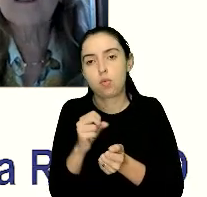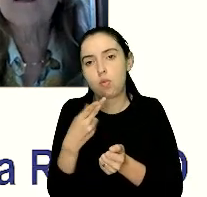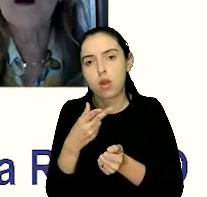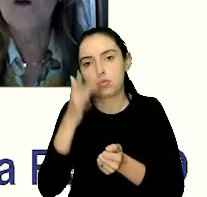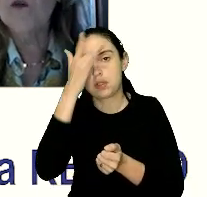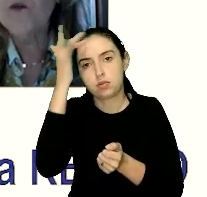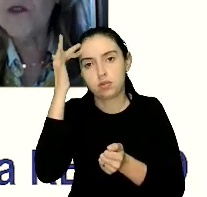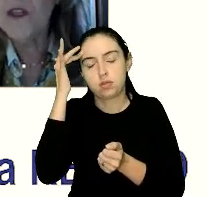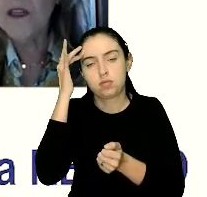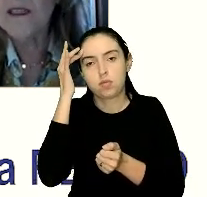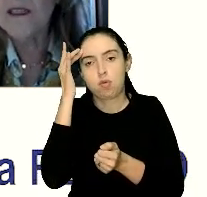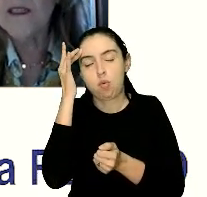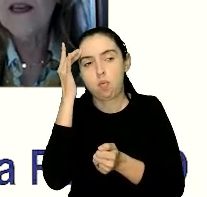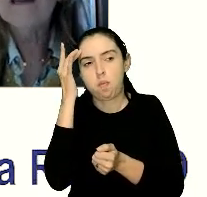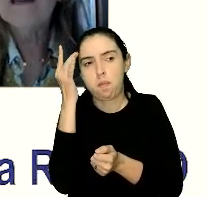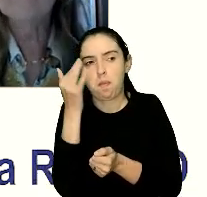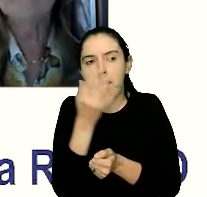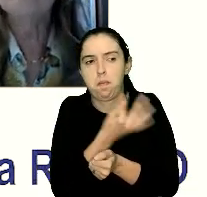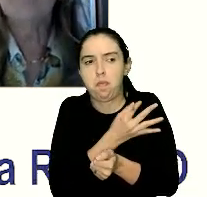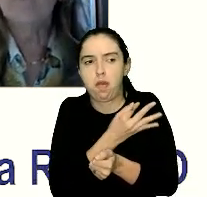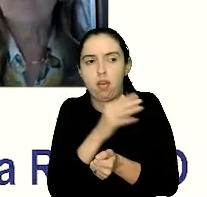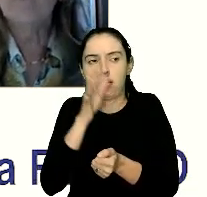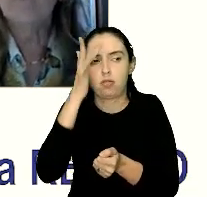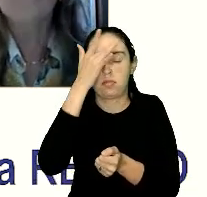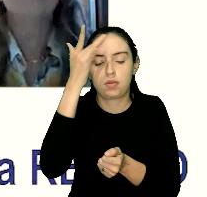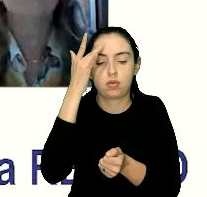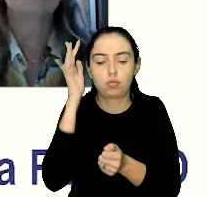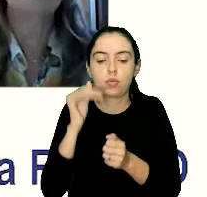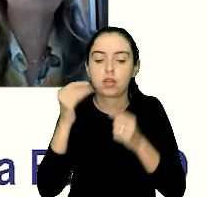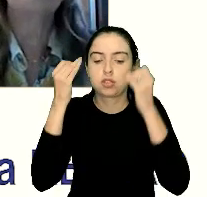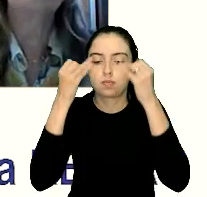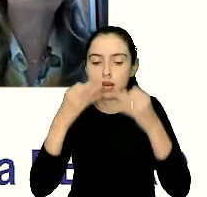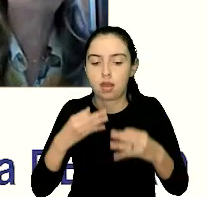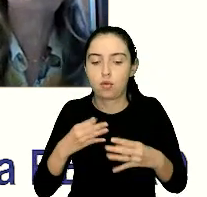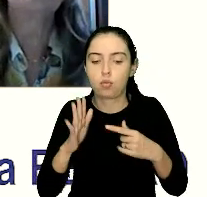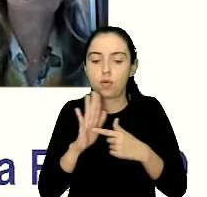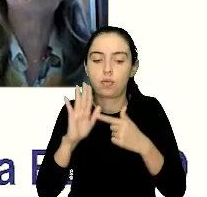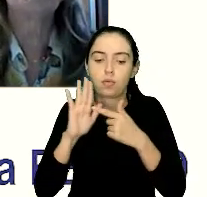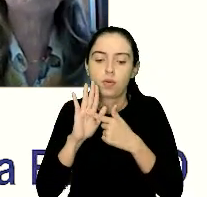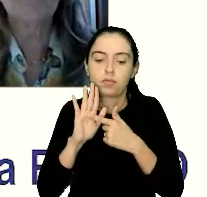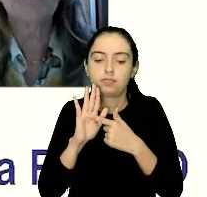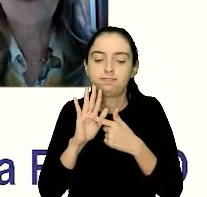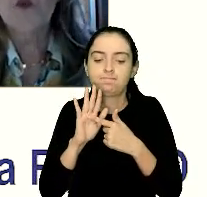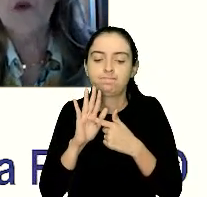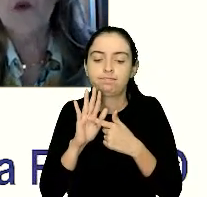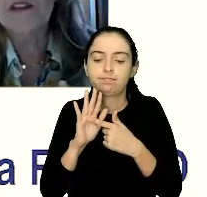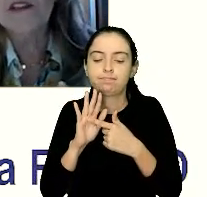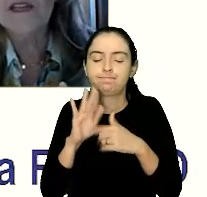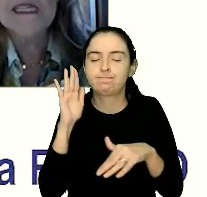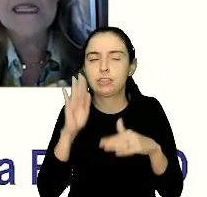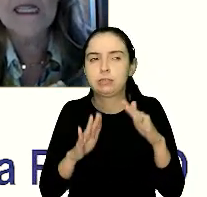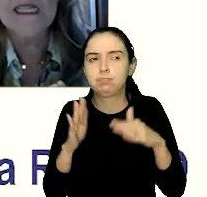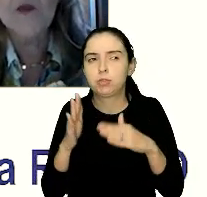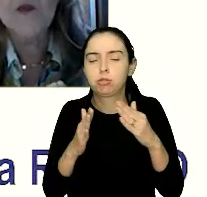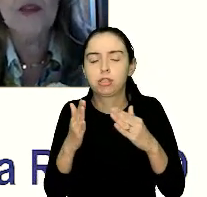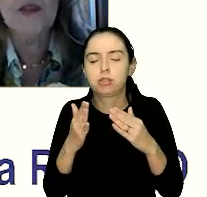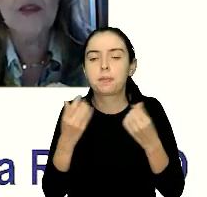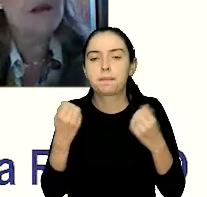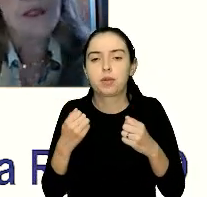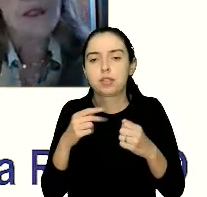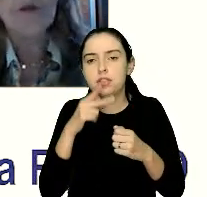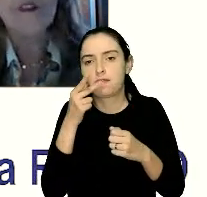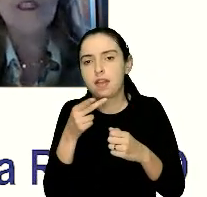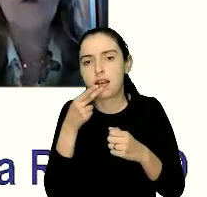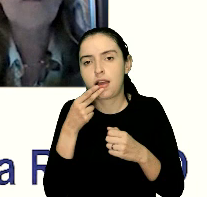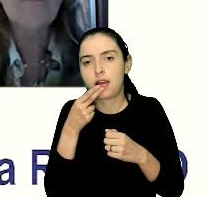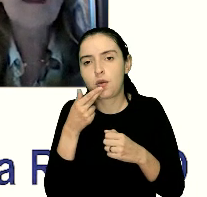E eu cito aqui alguns deles, que embora eu possa dizer, eu já estou há 43 anos,